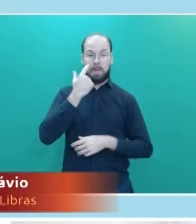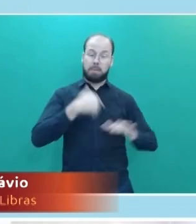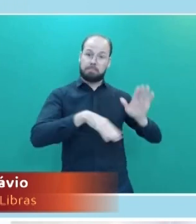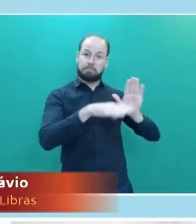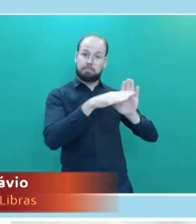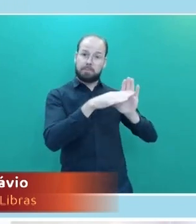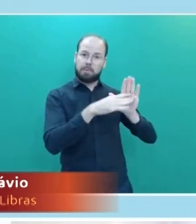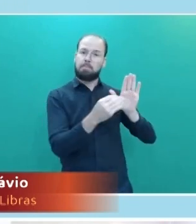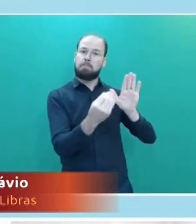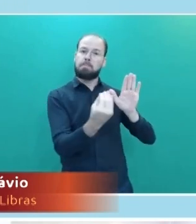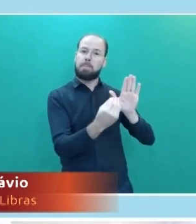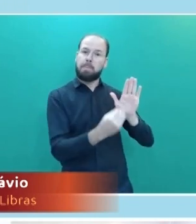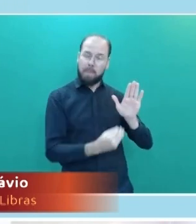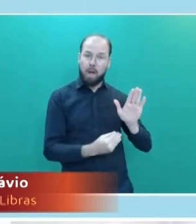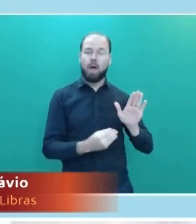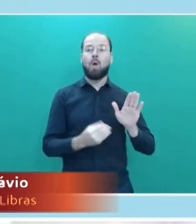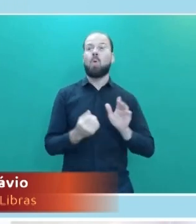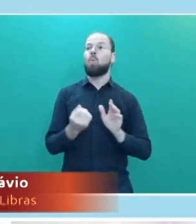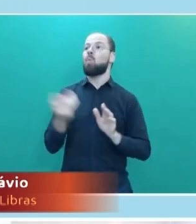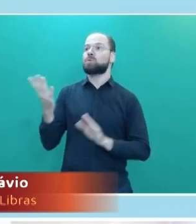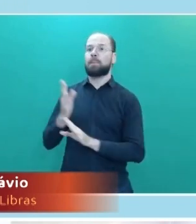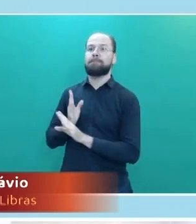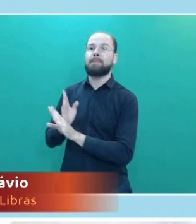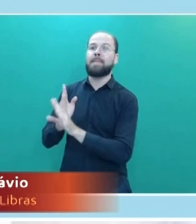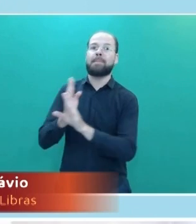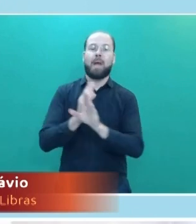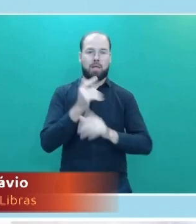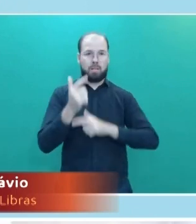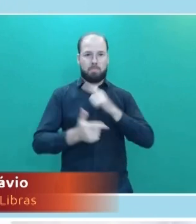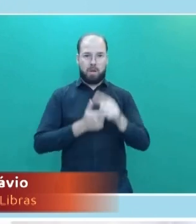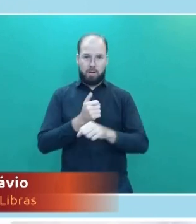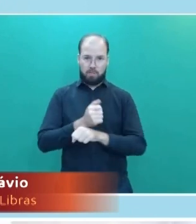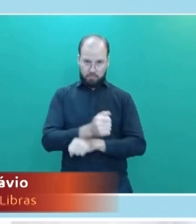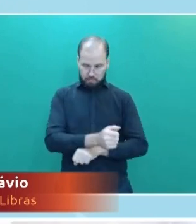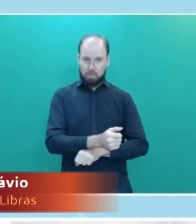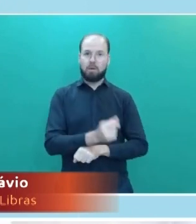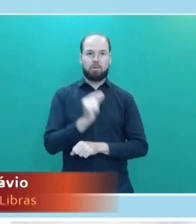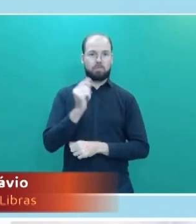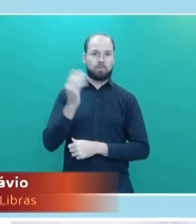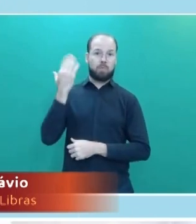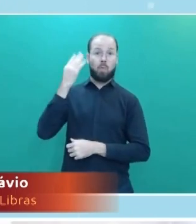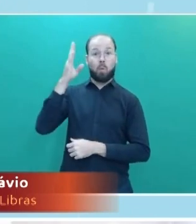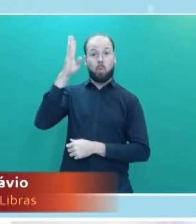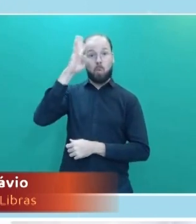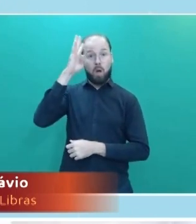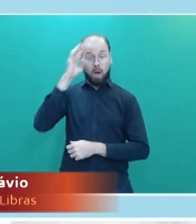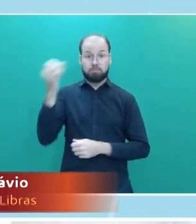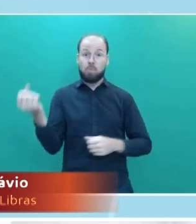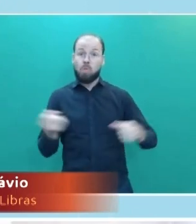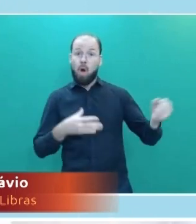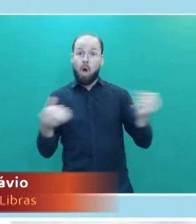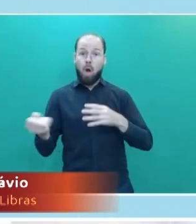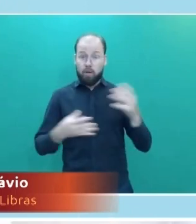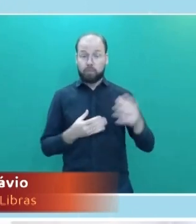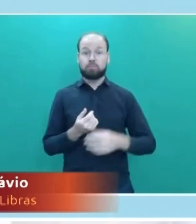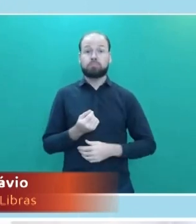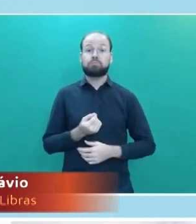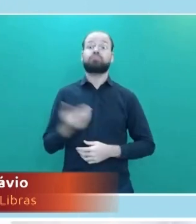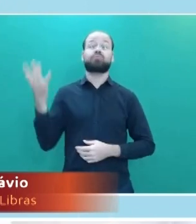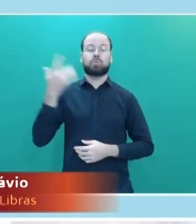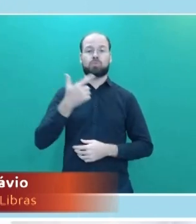foi atualizada na última quarta-feira pelo Ministério do Trabalho e Emprego. E ela passou a incluir